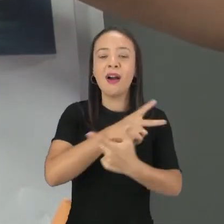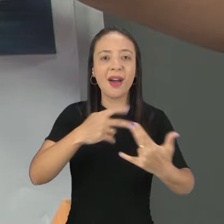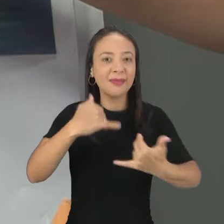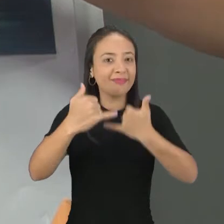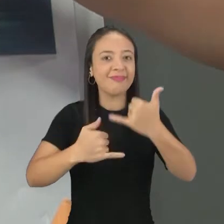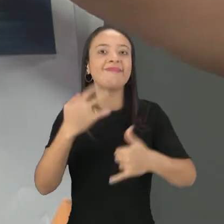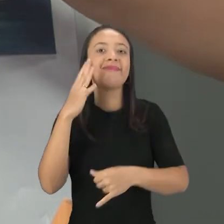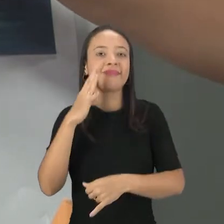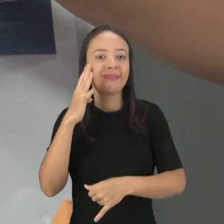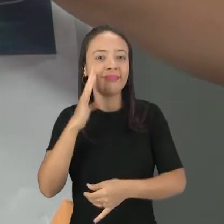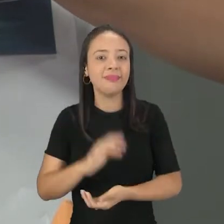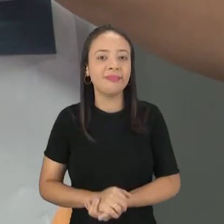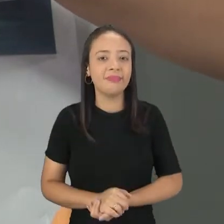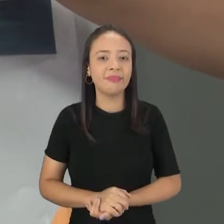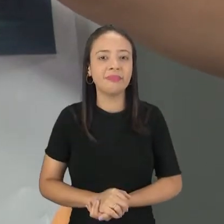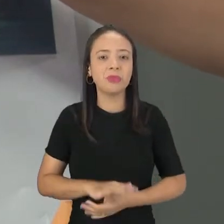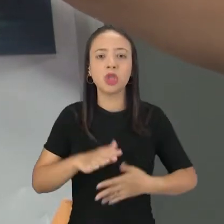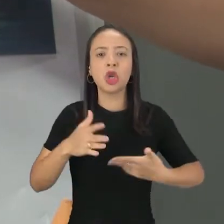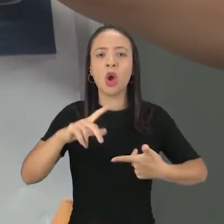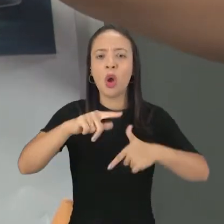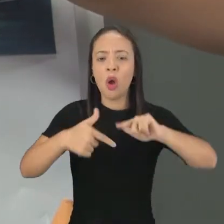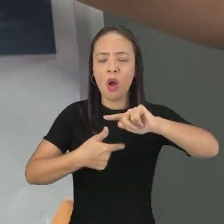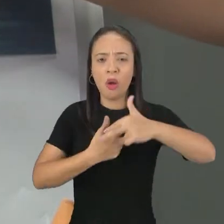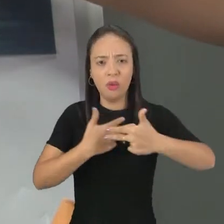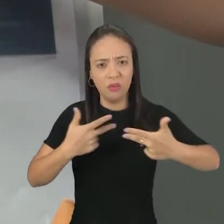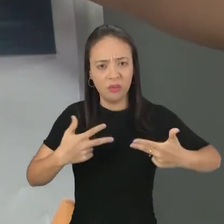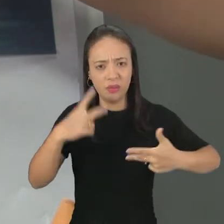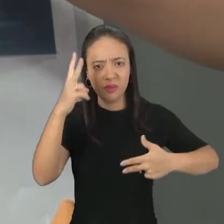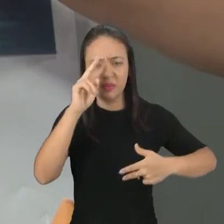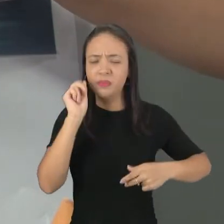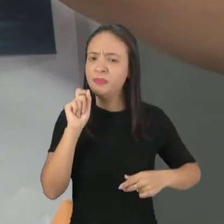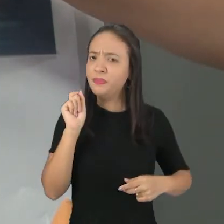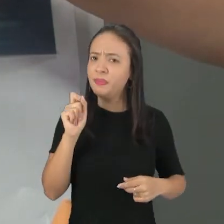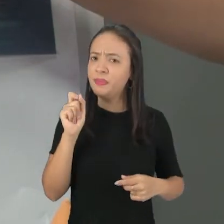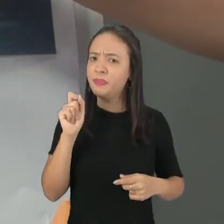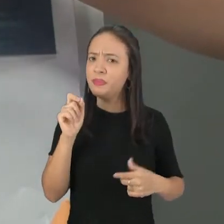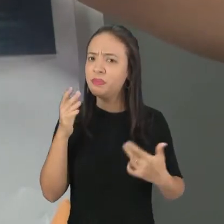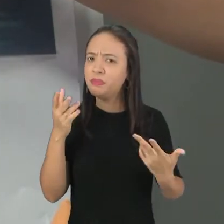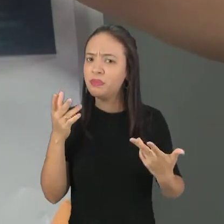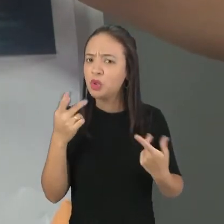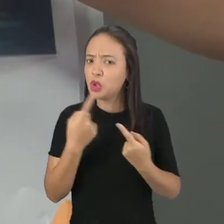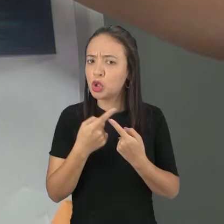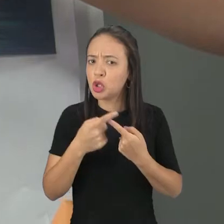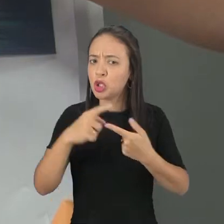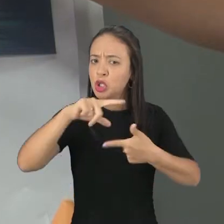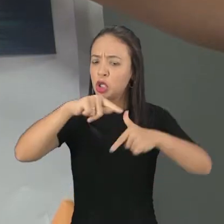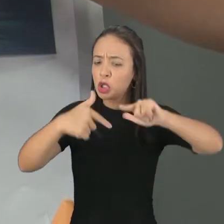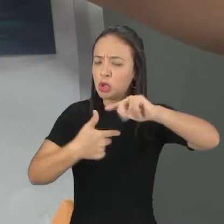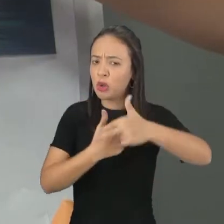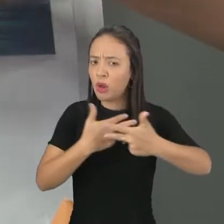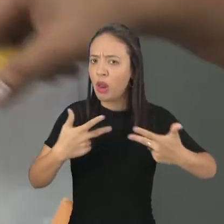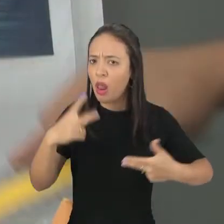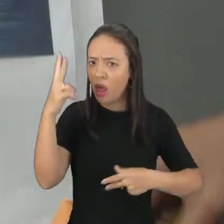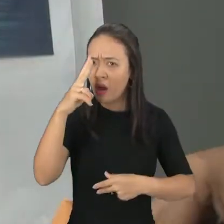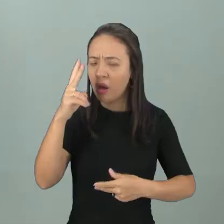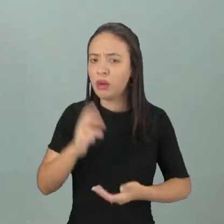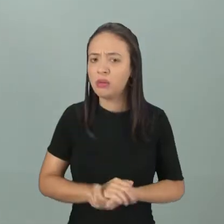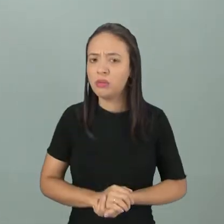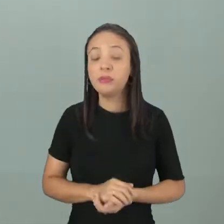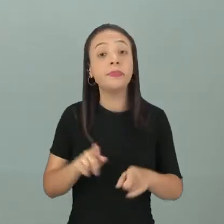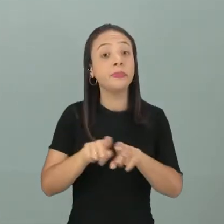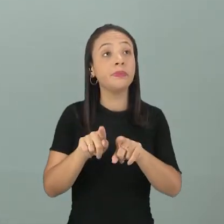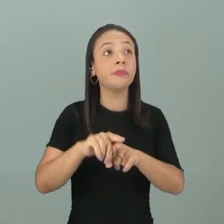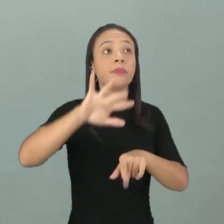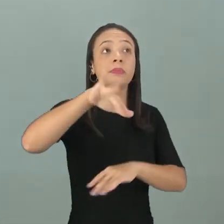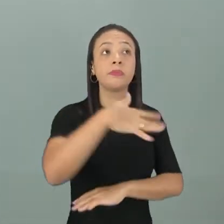diversas brincadeiras. Qual formato ela tem? Será que ela nos lembra alguma forma geométrica? E aí, crianças? E na